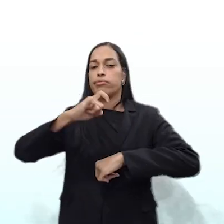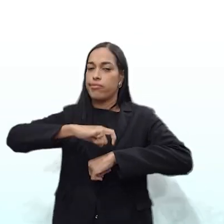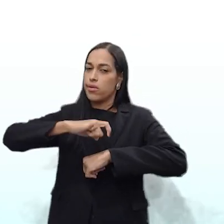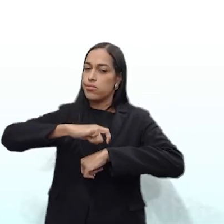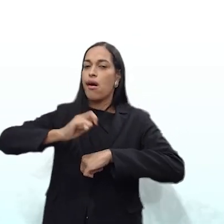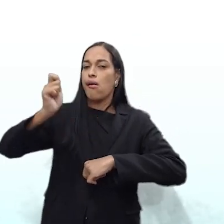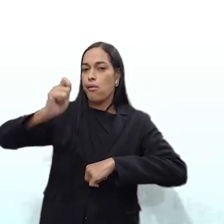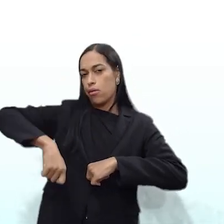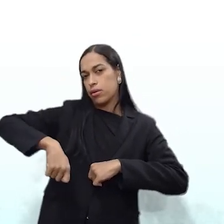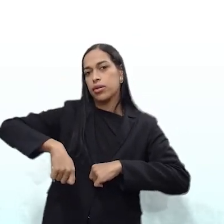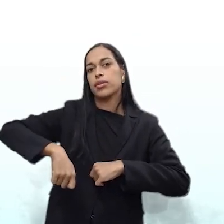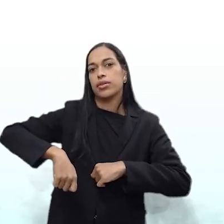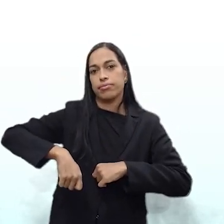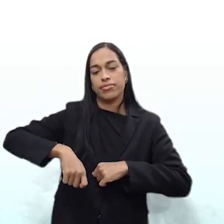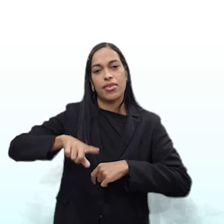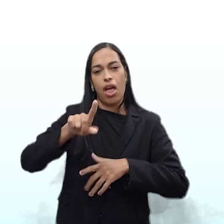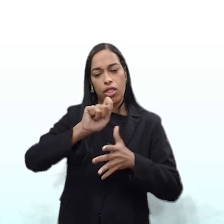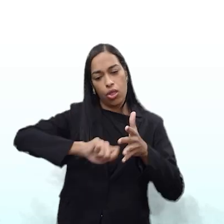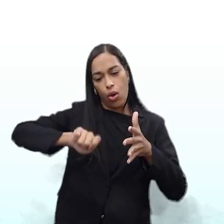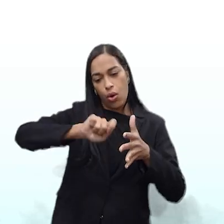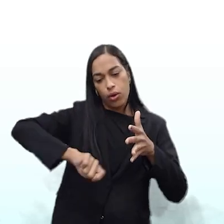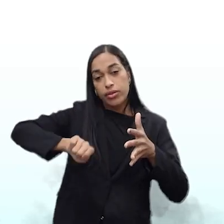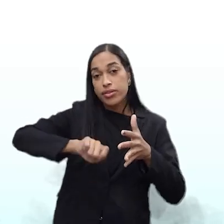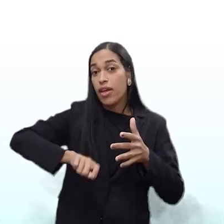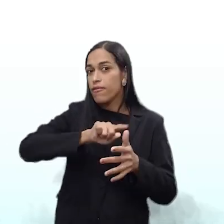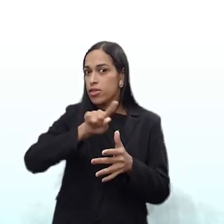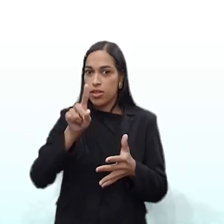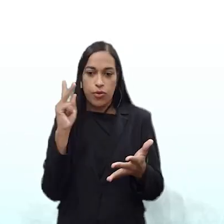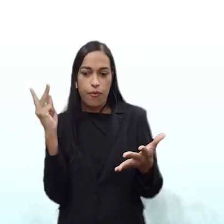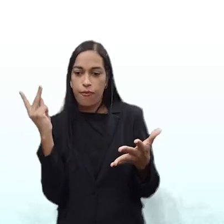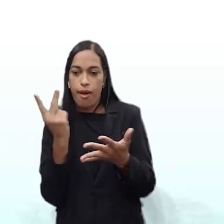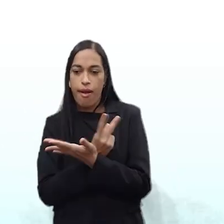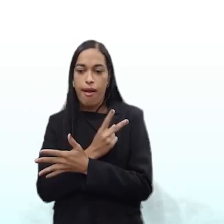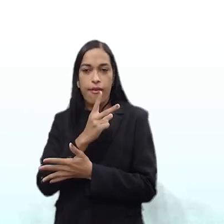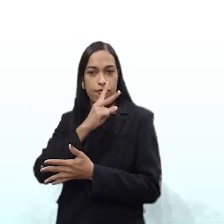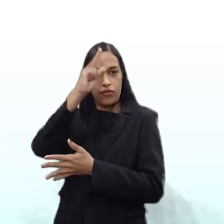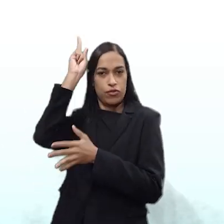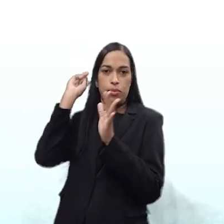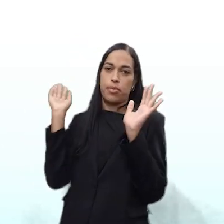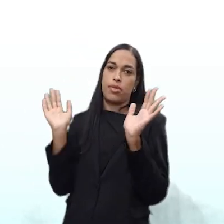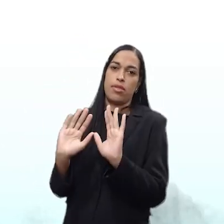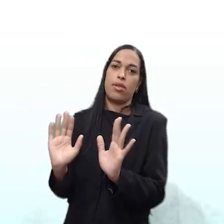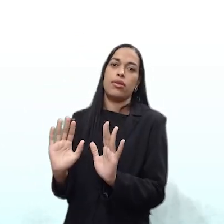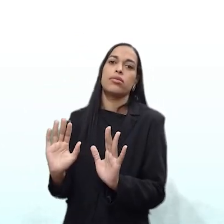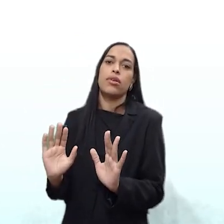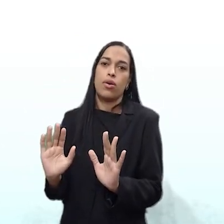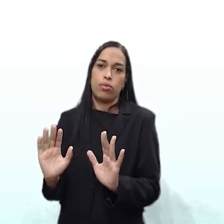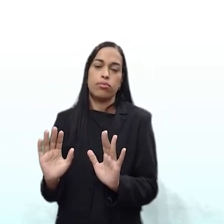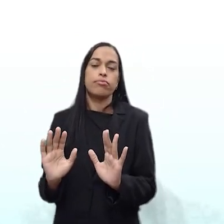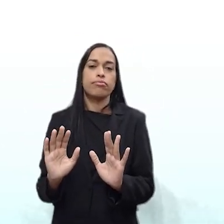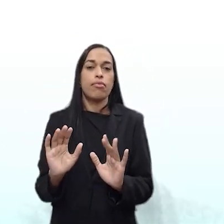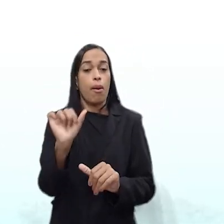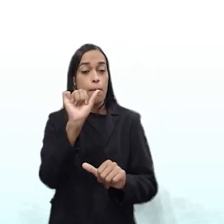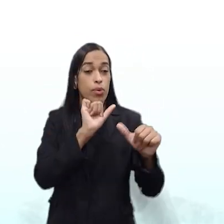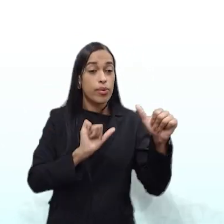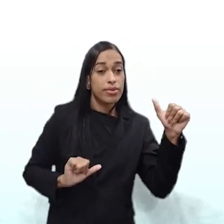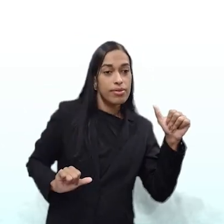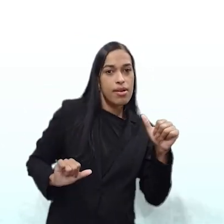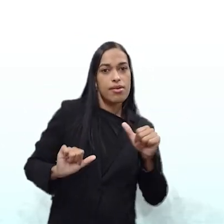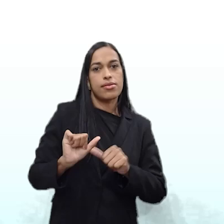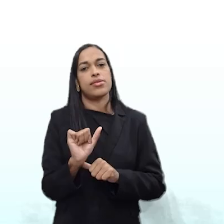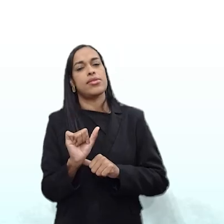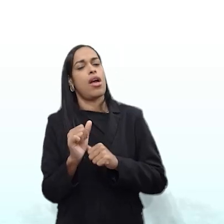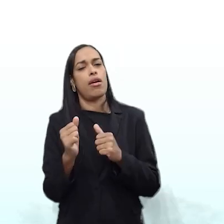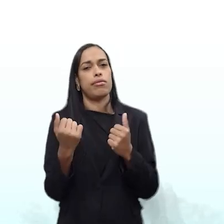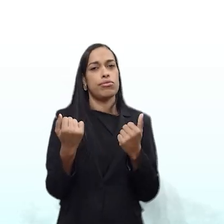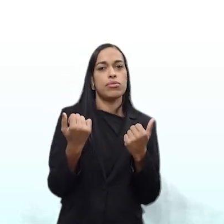pequenos gafanhotos. Anote aí, porque você não vai errar isso no seu vestibular. O atrito estático, ele não determina o